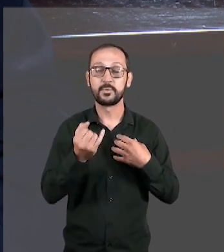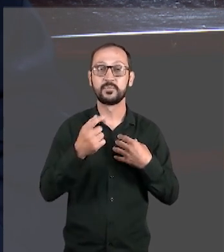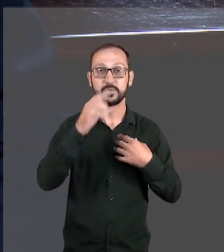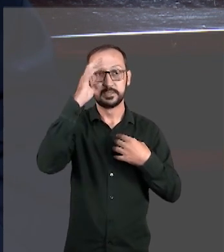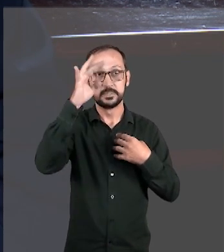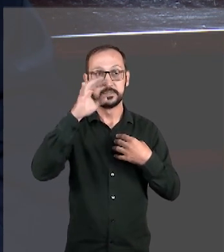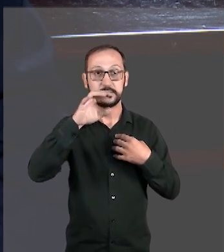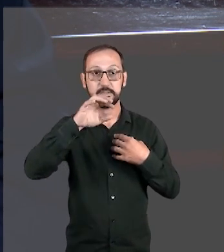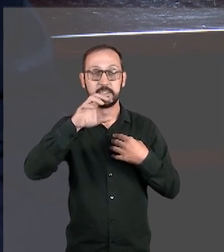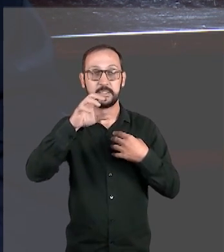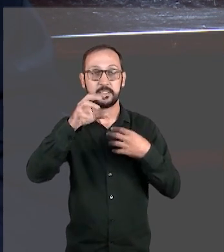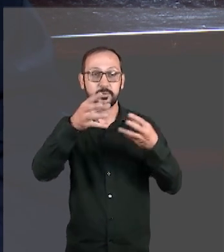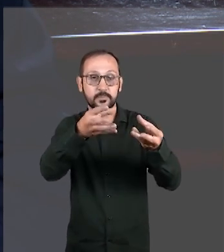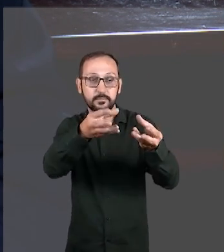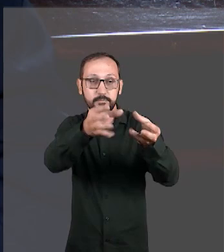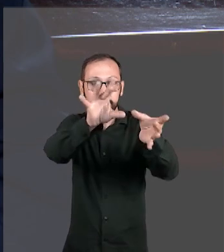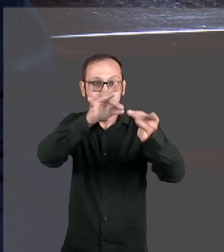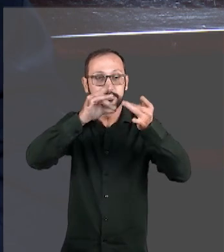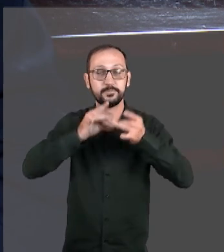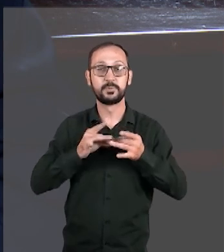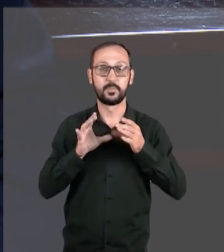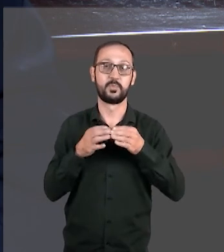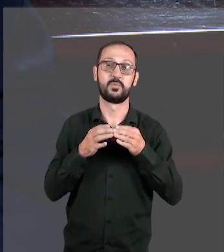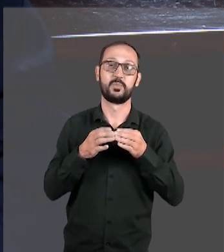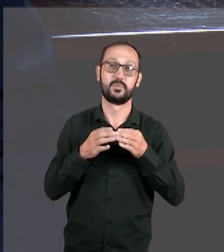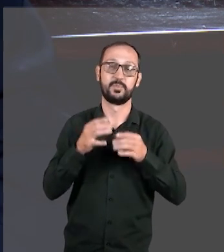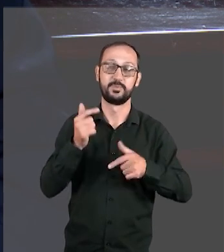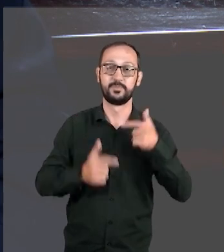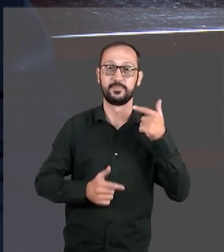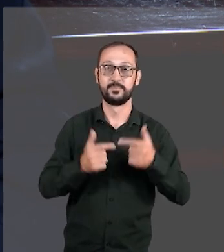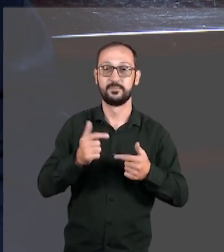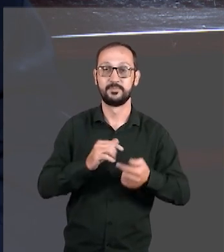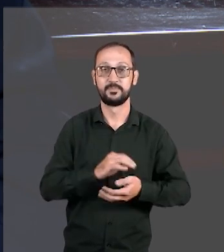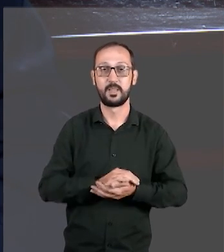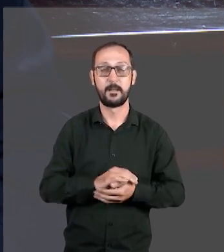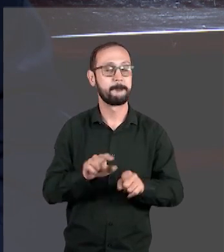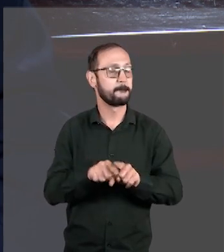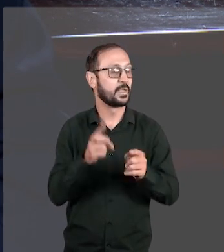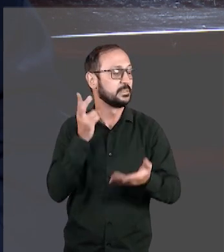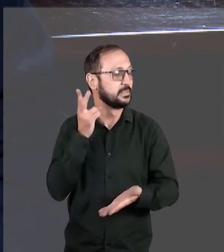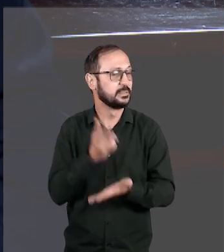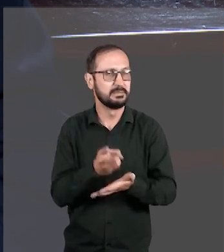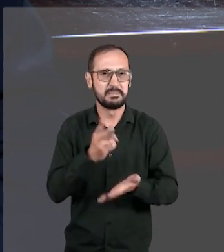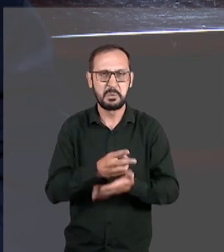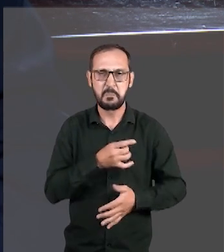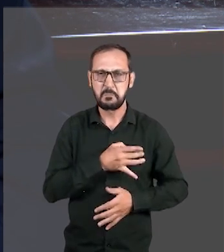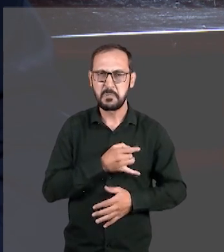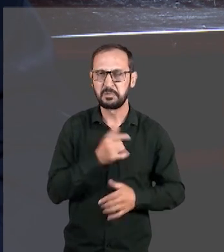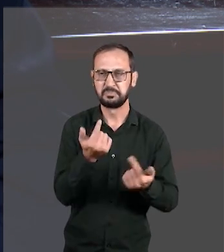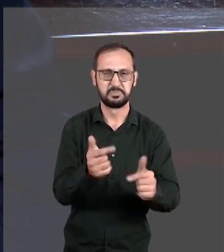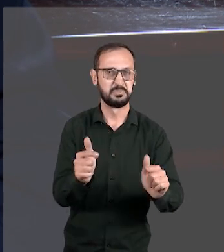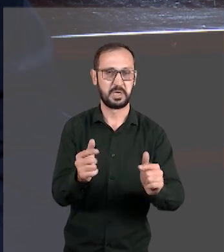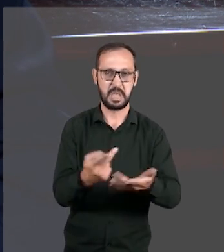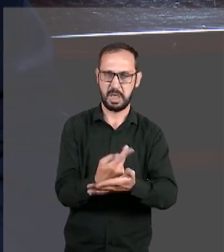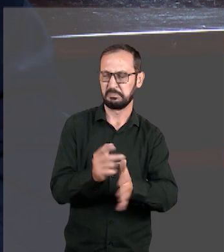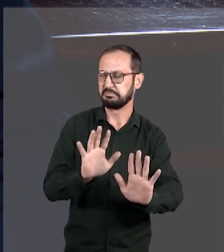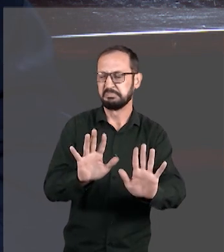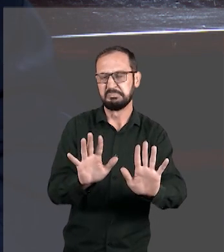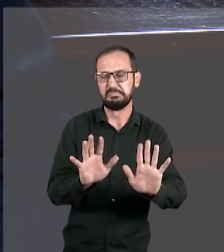atendimento das aspirações populares pela classe política. Mas eu falo sem medo de